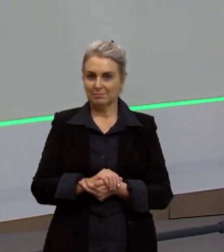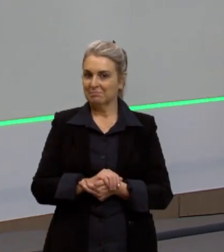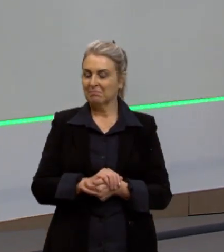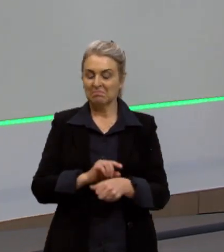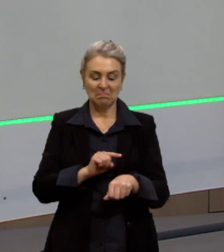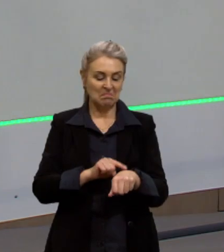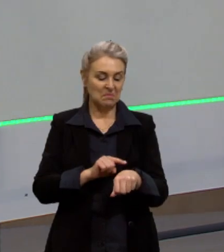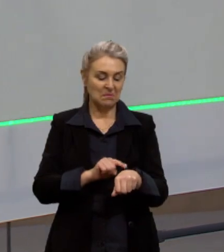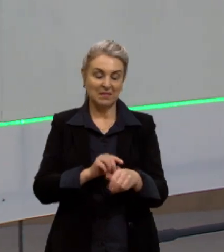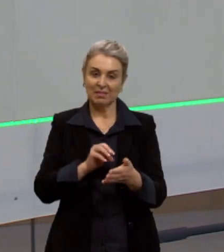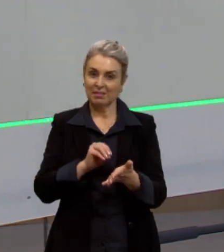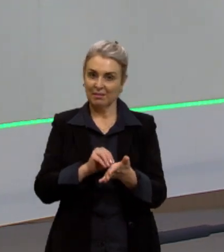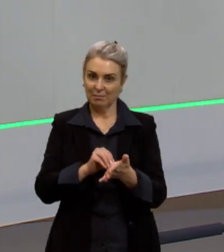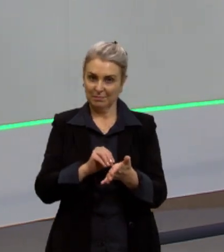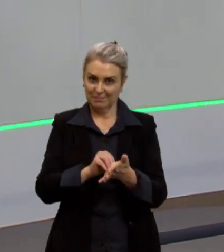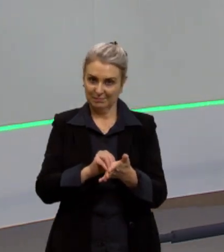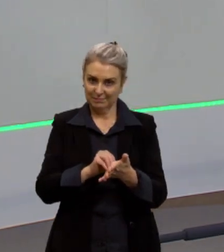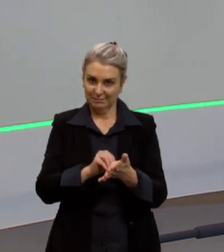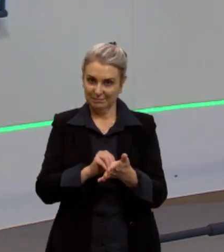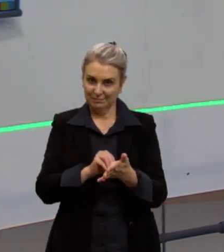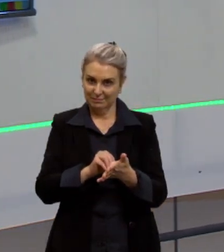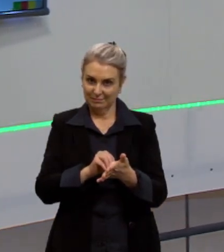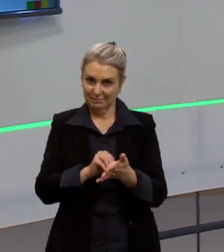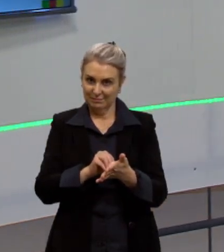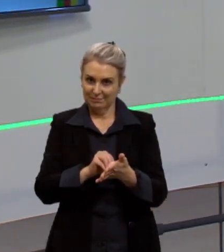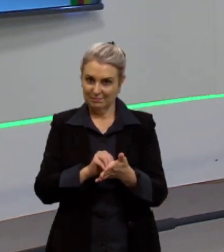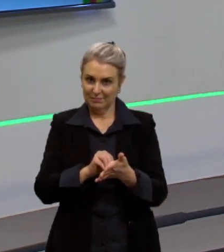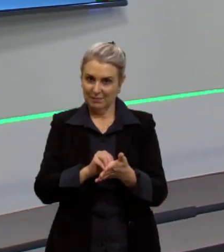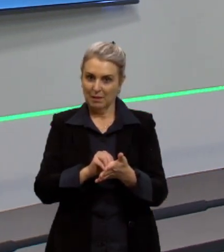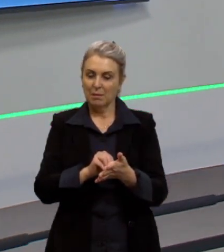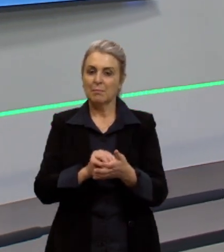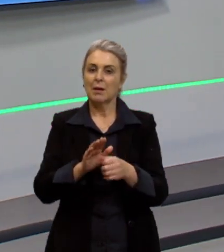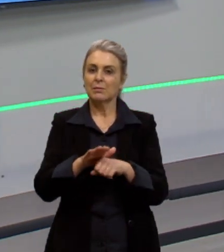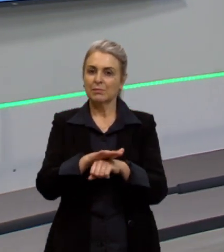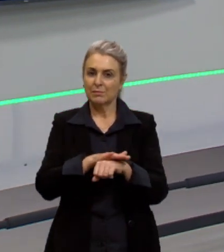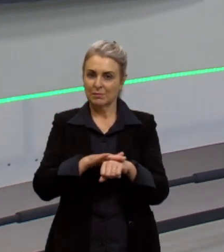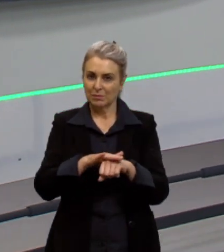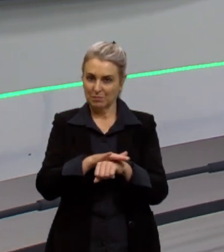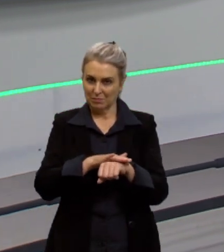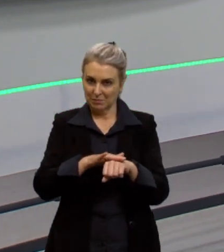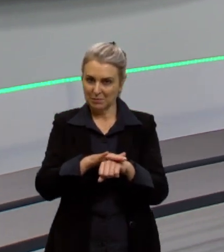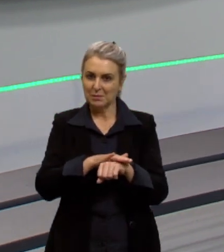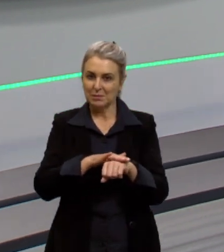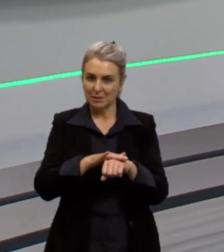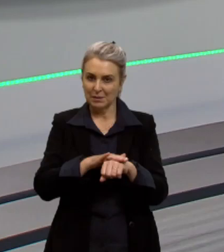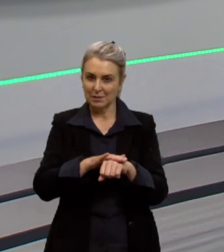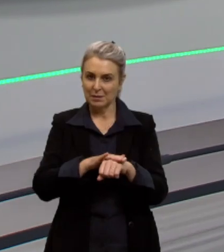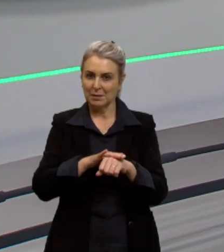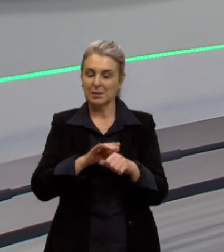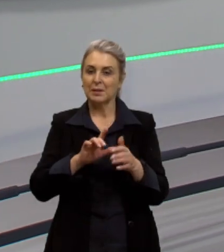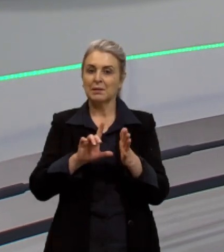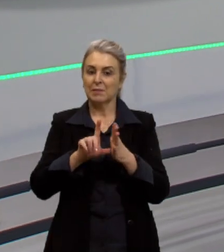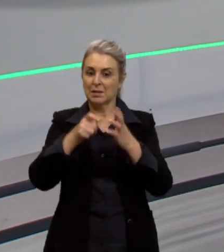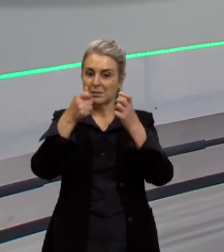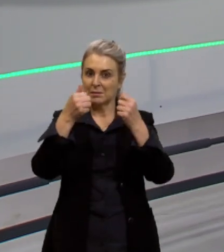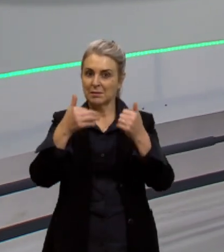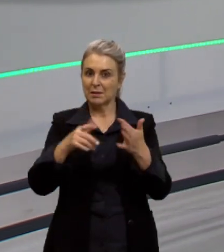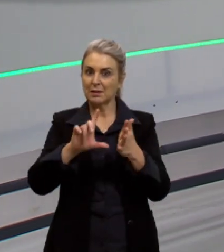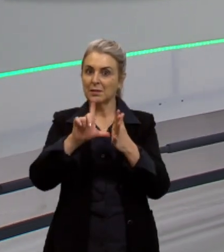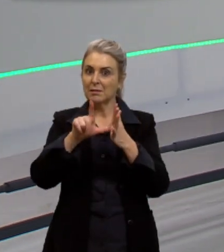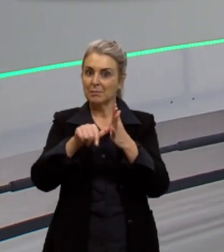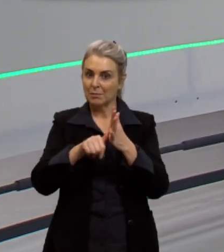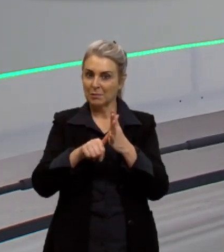tempo de fazer com vocês, mas eu vou ter tempo de conversar com vocês sobre ela e depois vocês resolvem, certo? Então, vamos